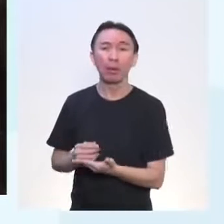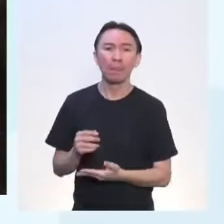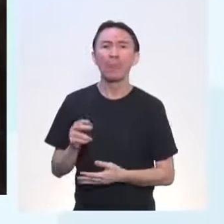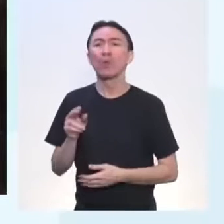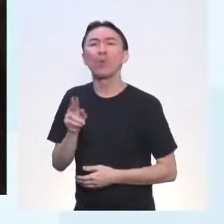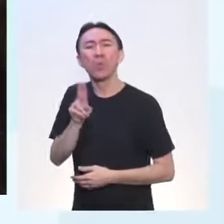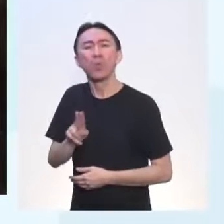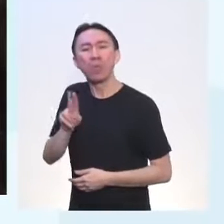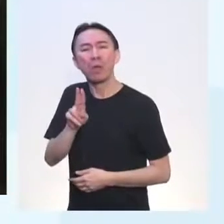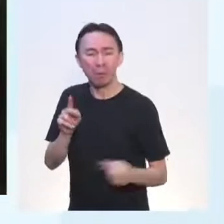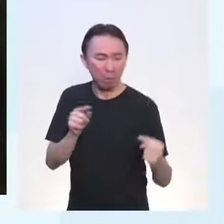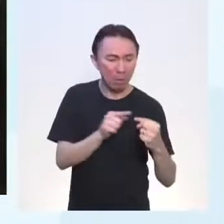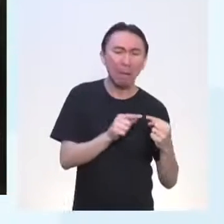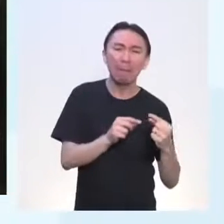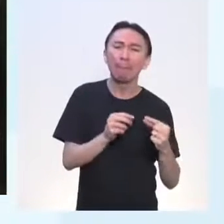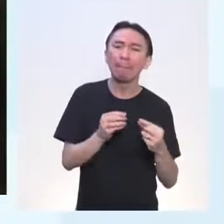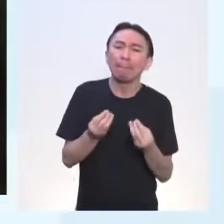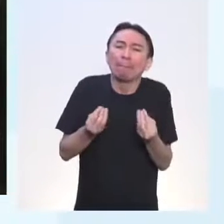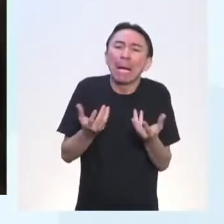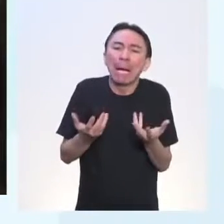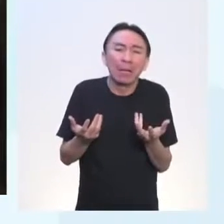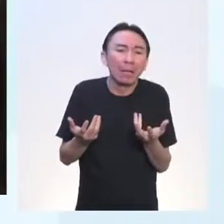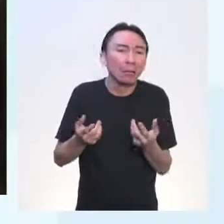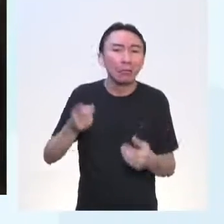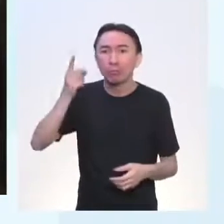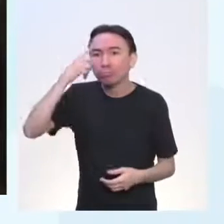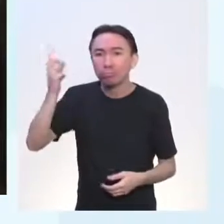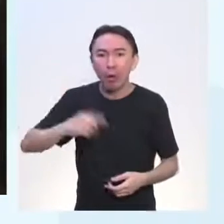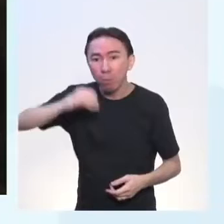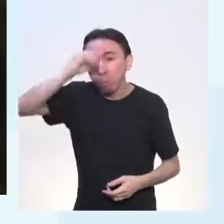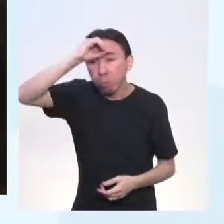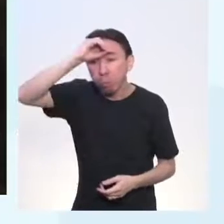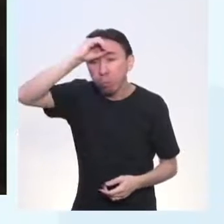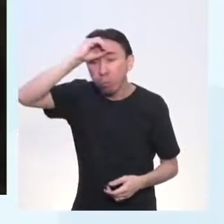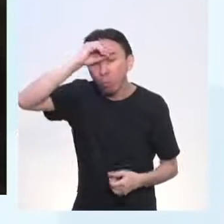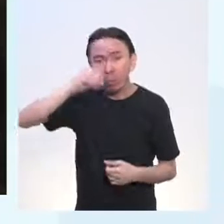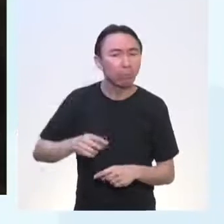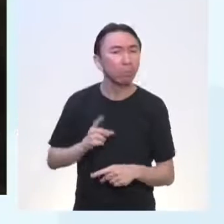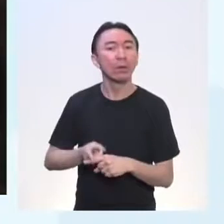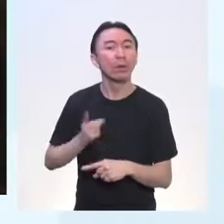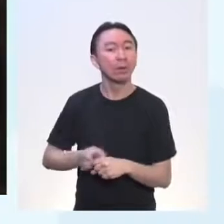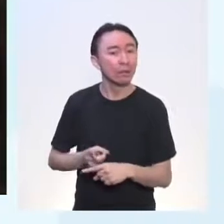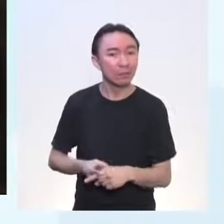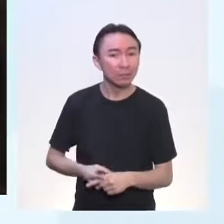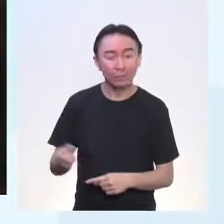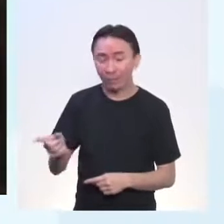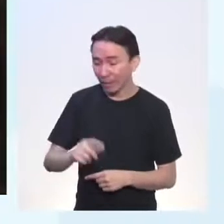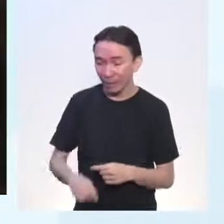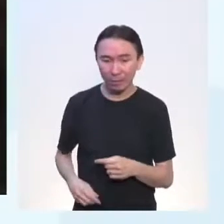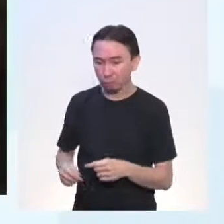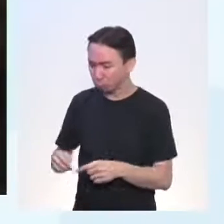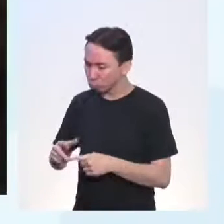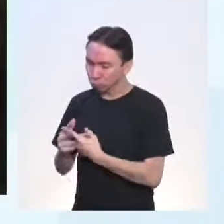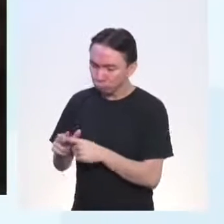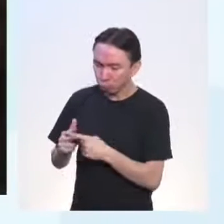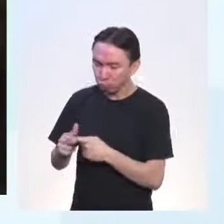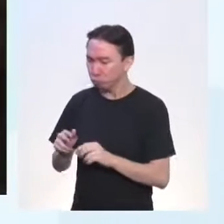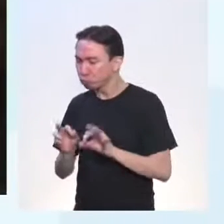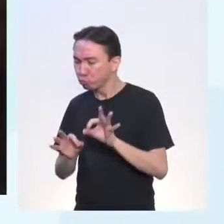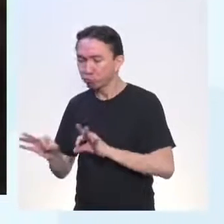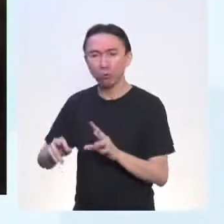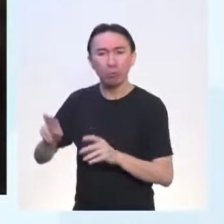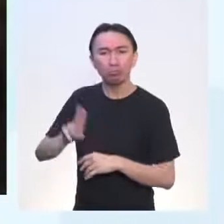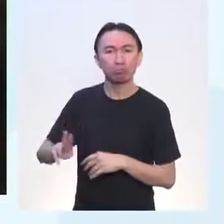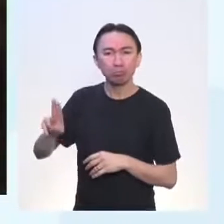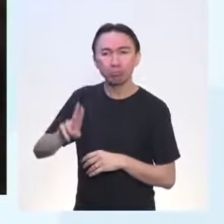algumas ferramentas que tem aí, porque elas não foram, o manuseio delas não foi repassado para as